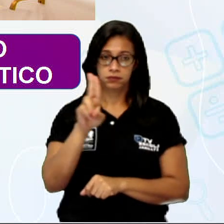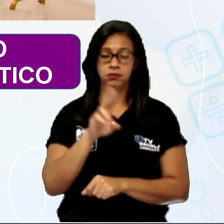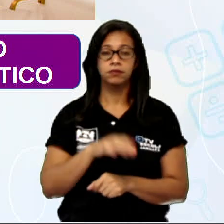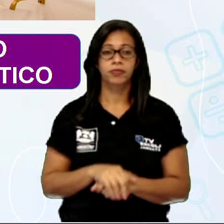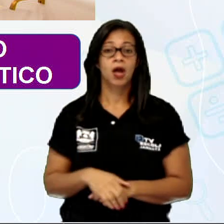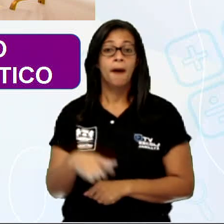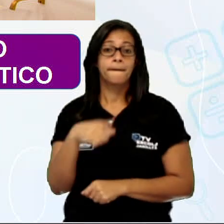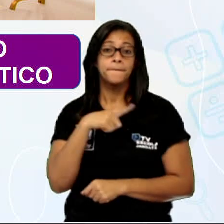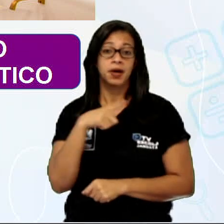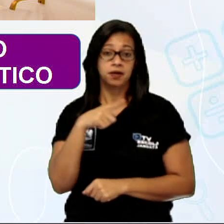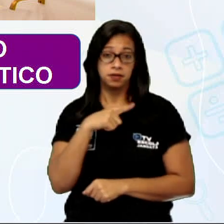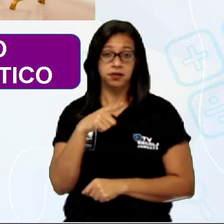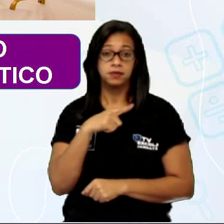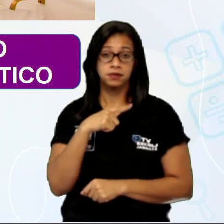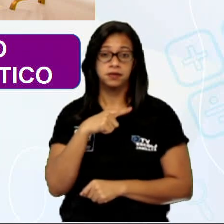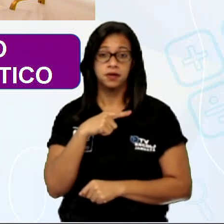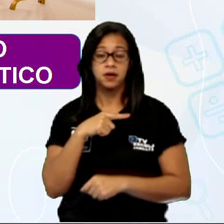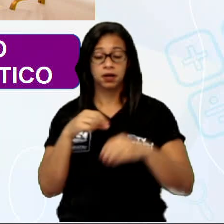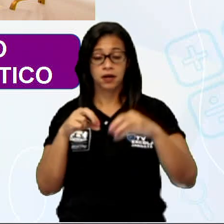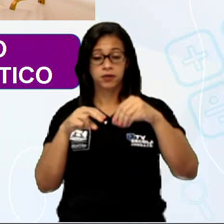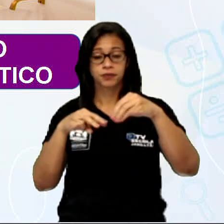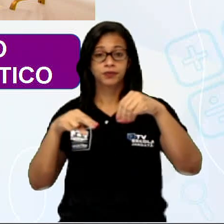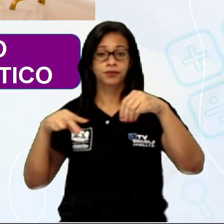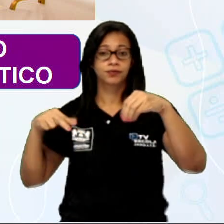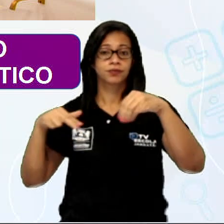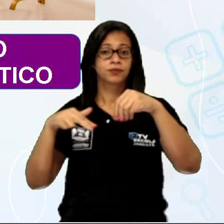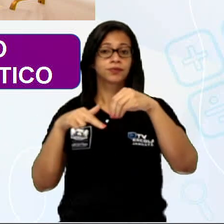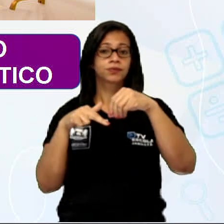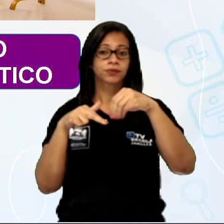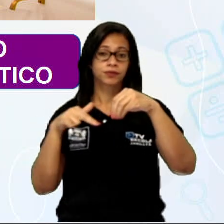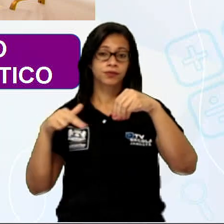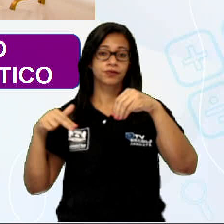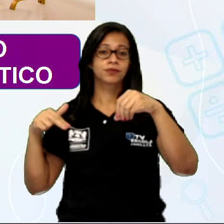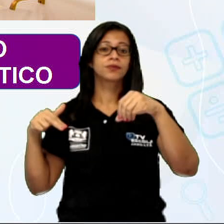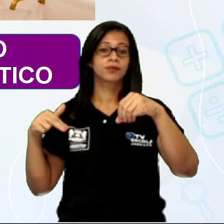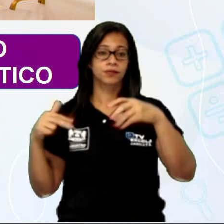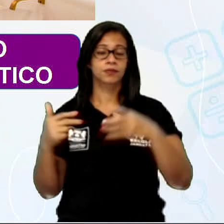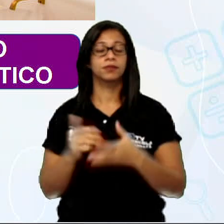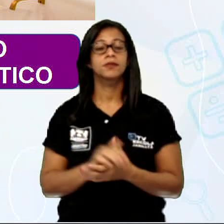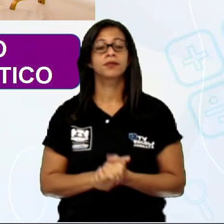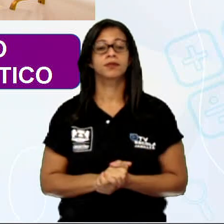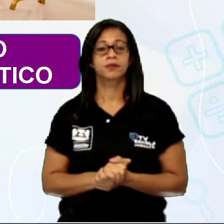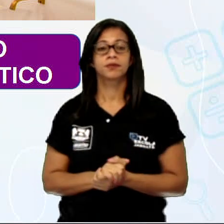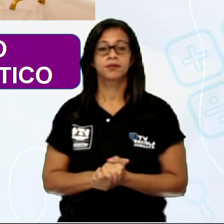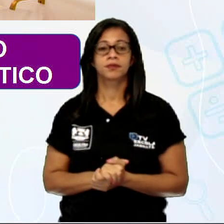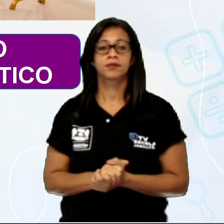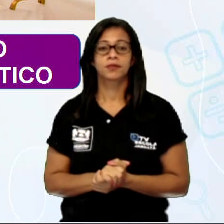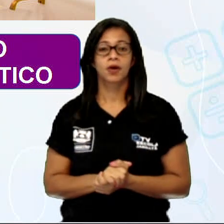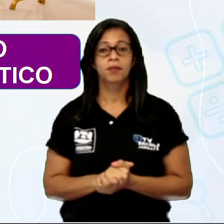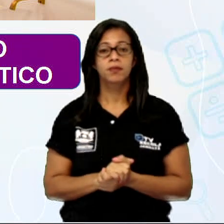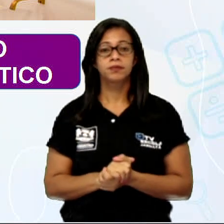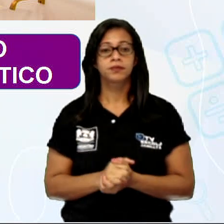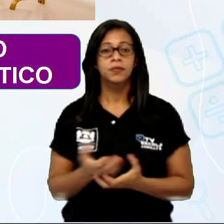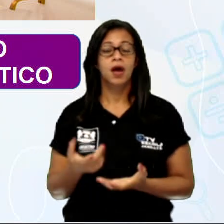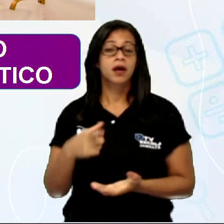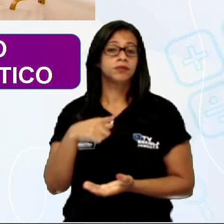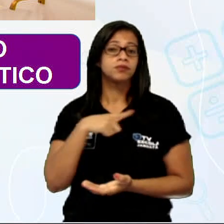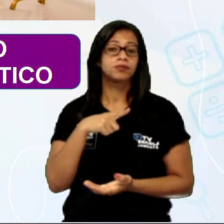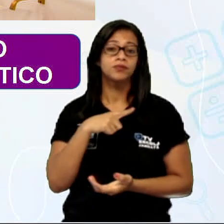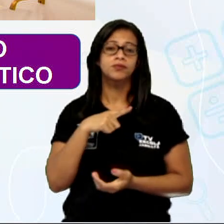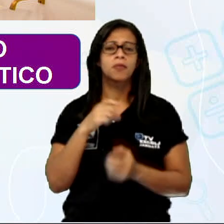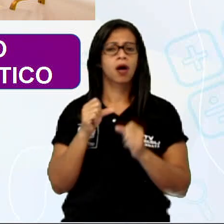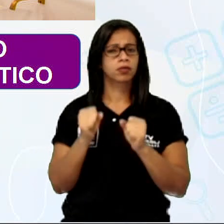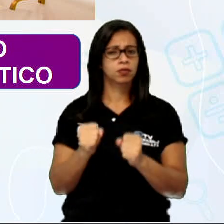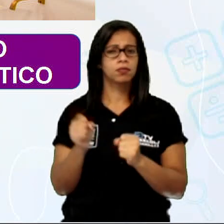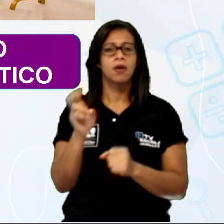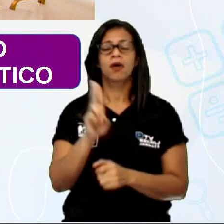né? E é encontrado na natureza nessa forma como na imagem 3. O mármore também ele